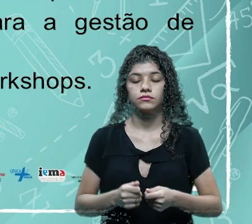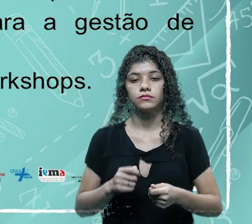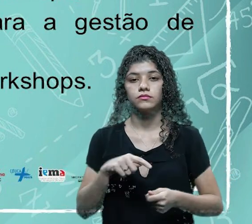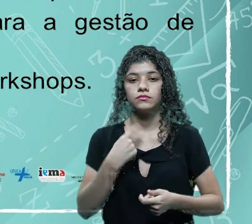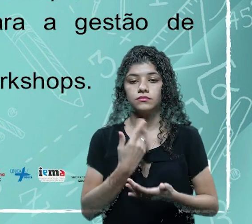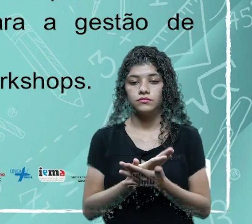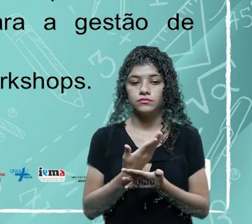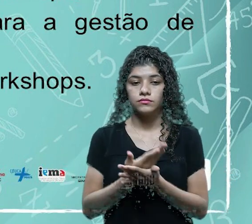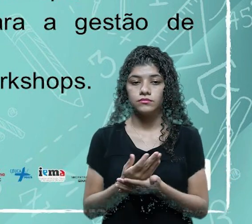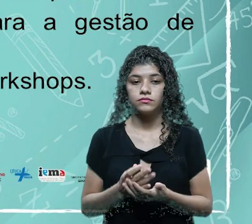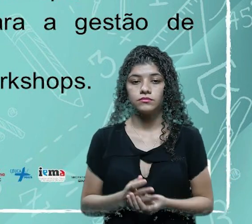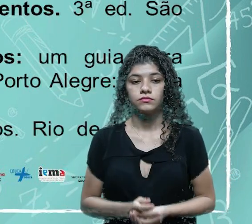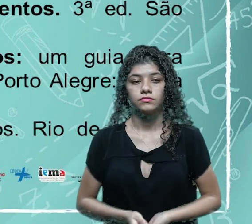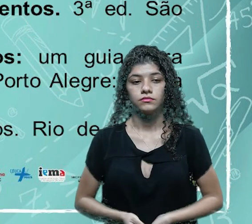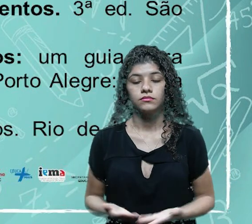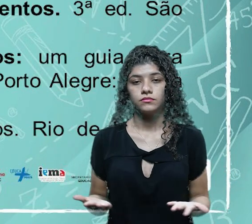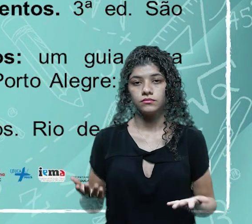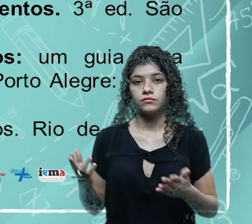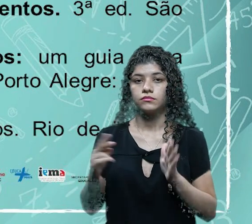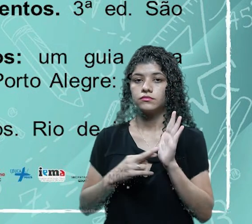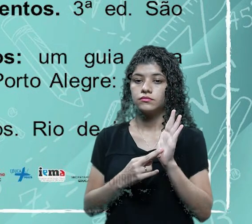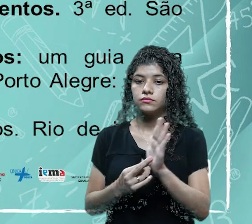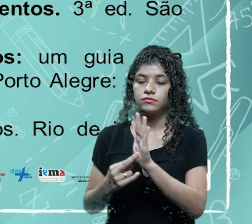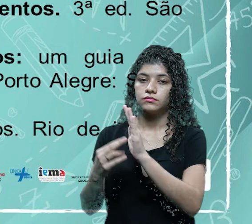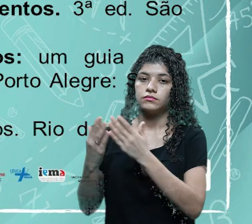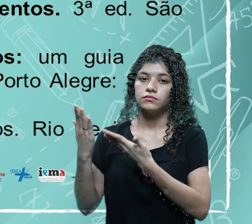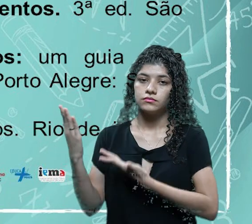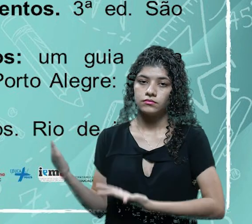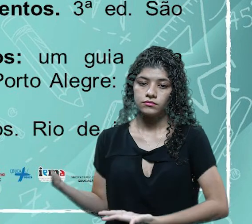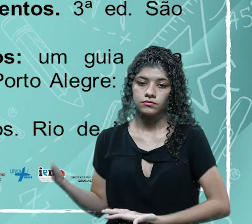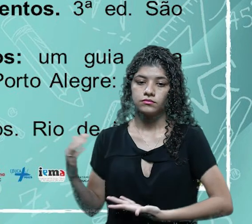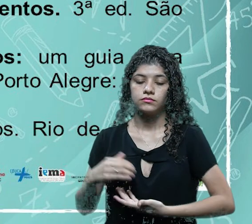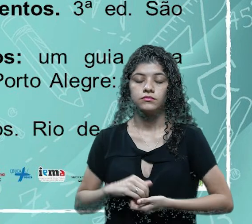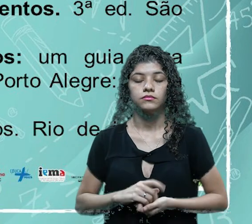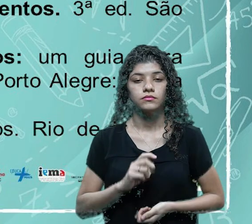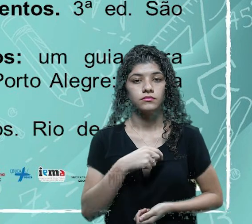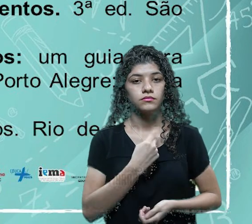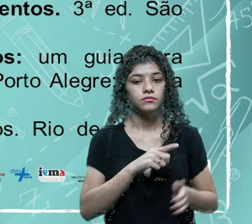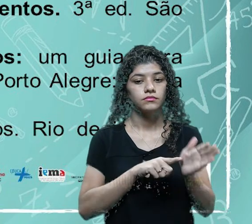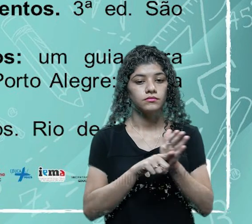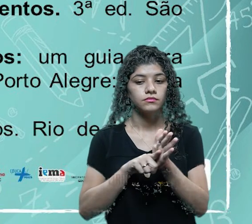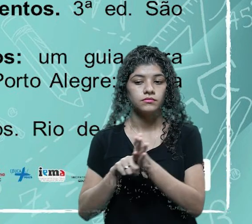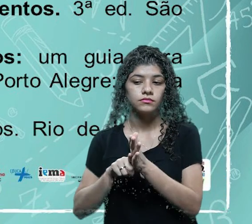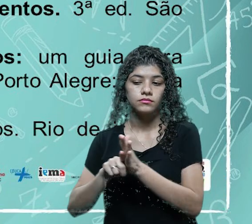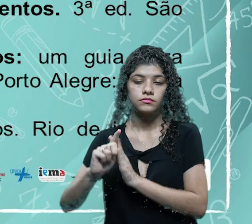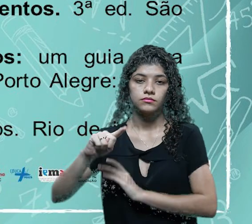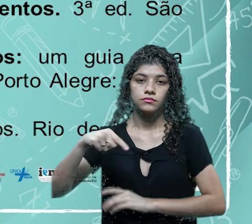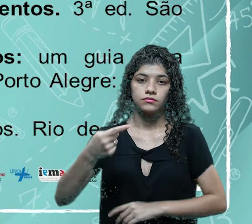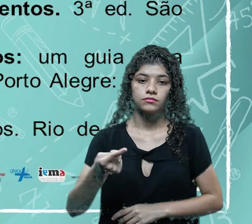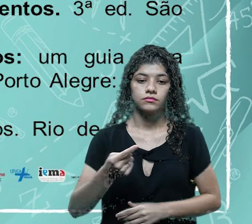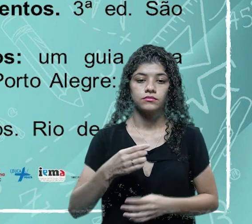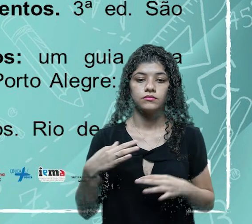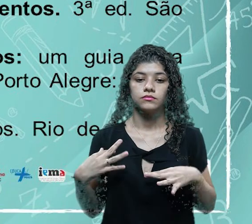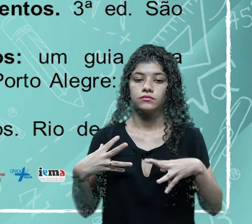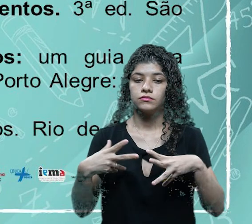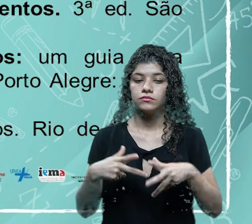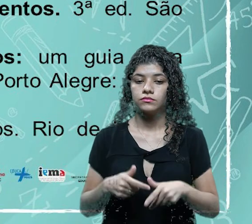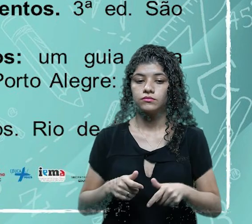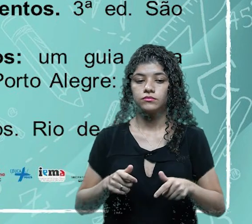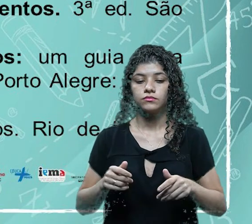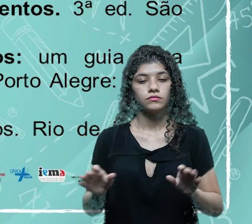a gente abordou então aqui eu deixei algumas referências para vocês né para gente fazer essa pesquisa